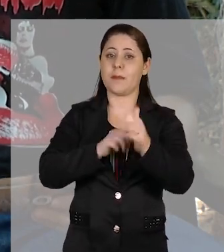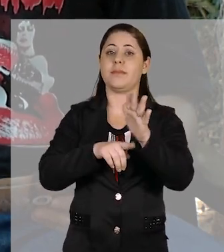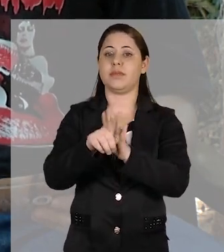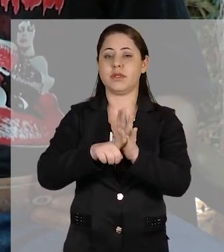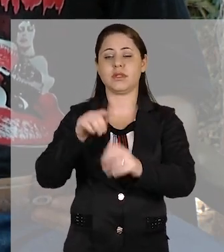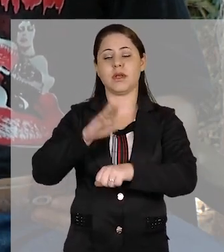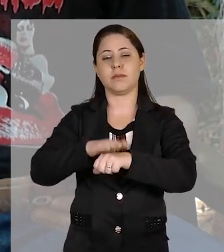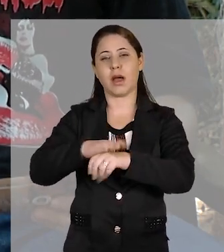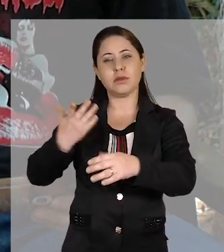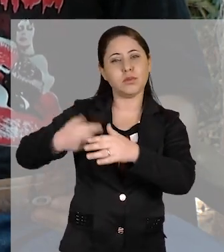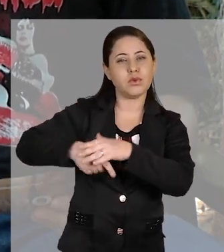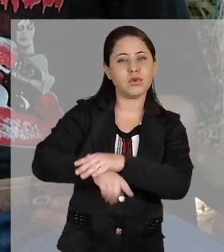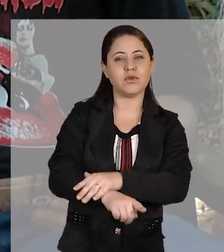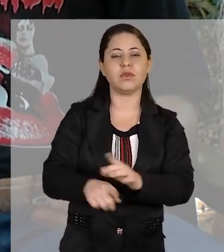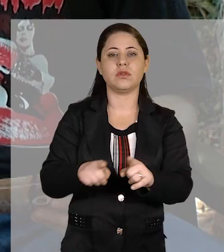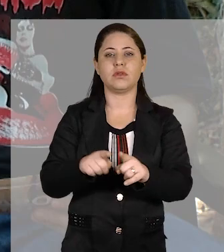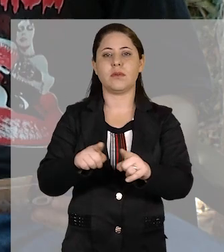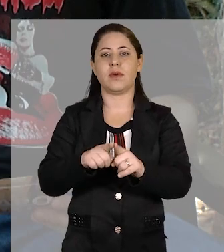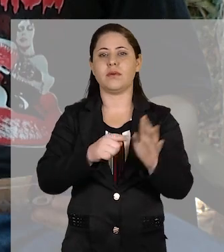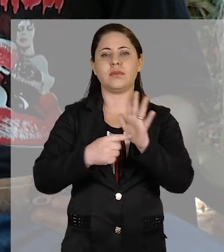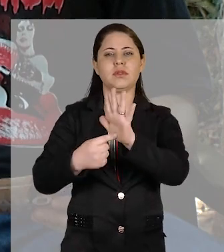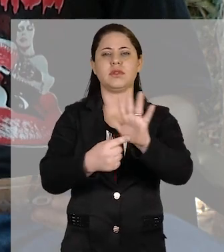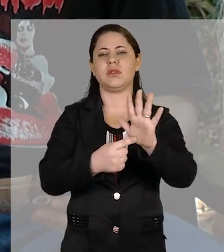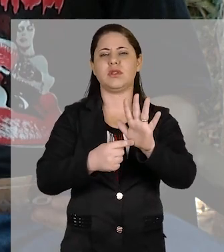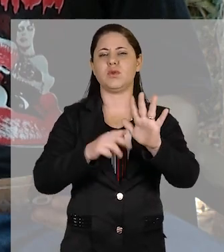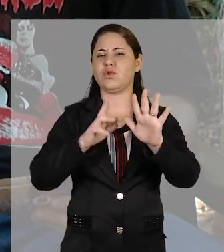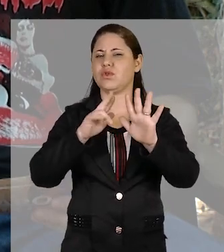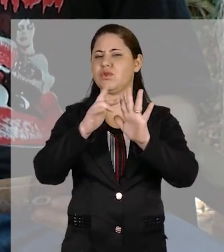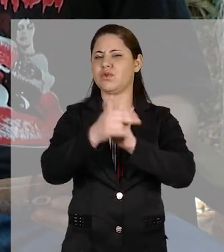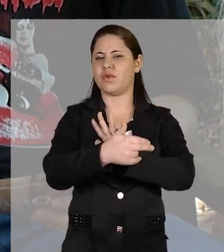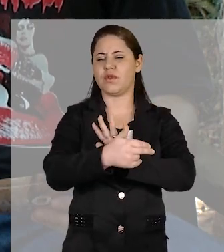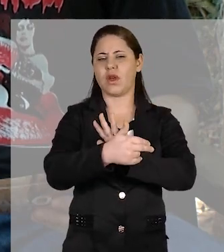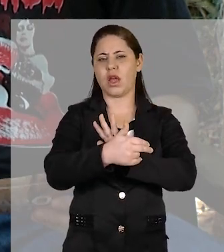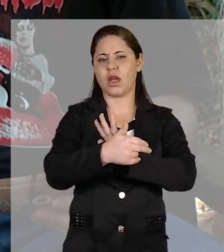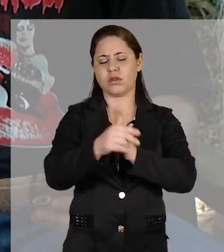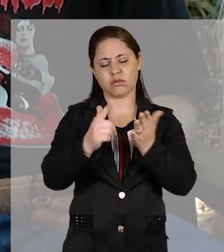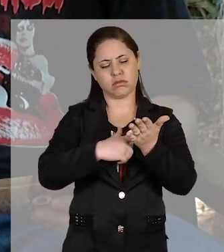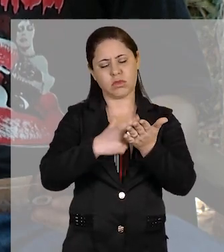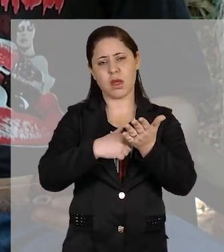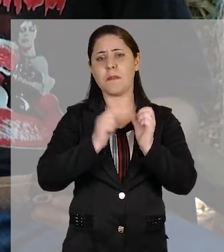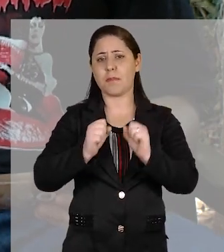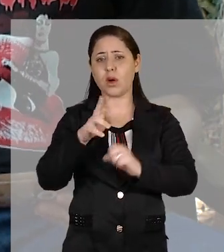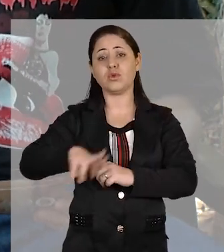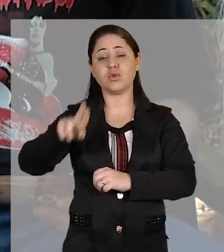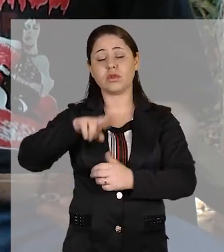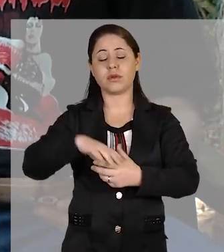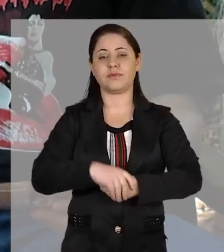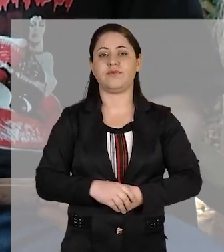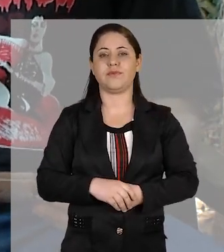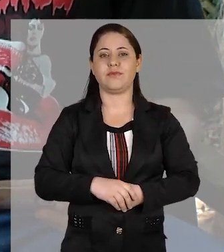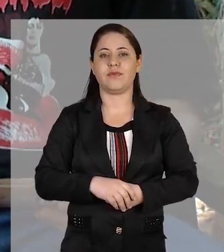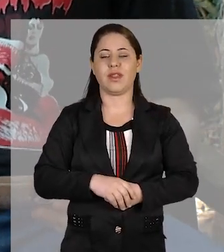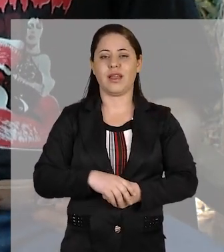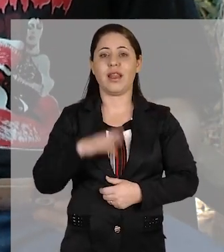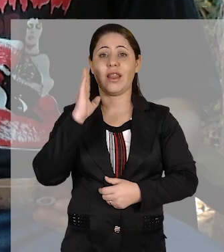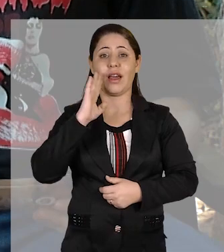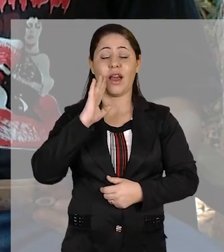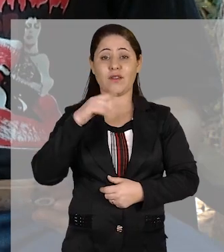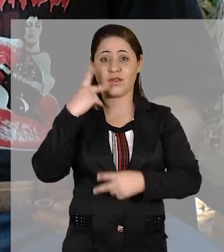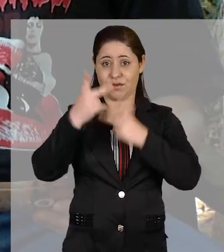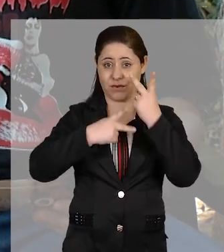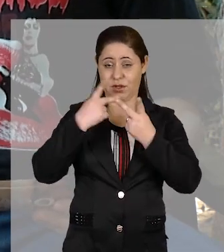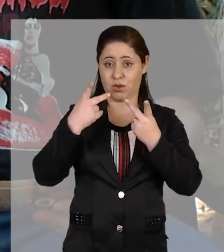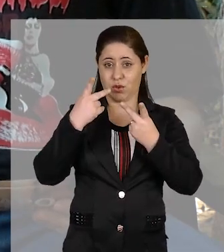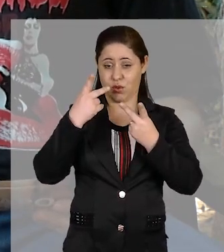que pesquisar ainda mais, né, mas tem a apresentação de várias teses aqui que o advogado pode utilizar. Uma coisa bem legal que você comentou